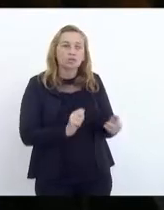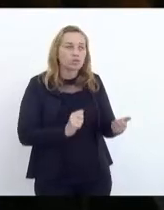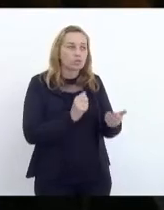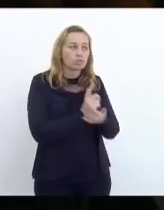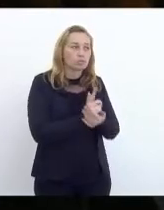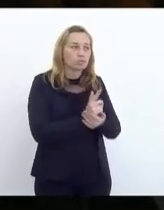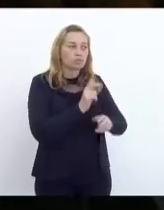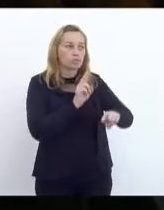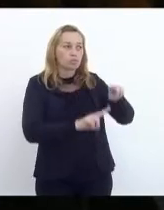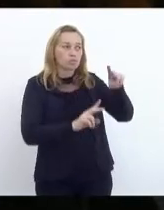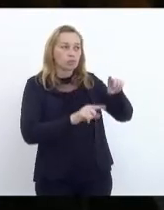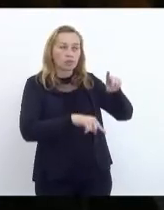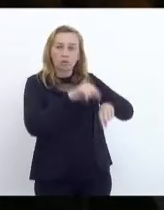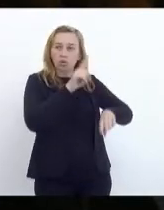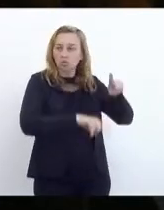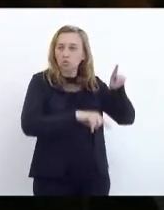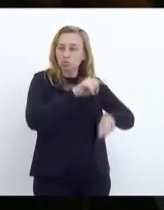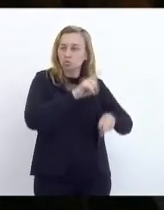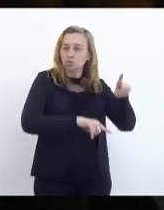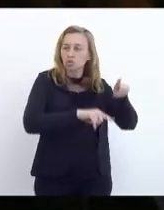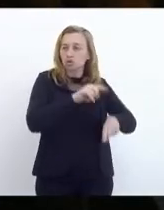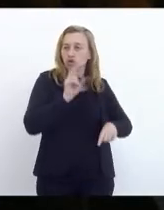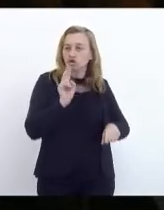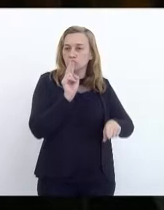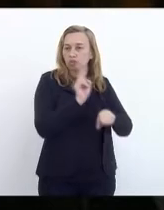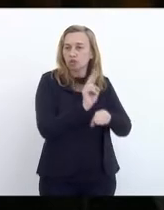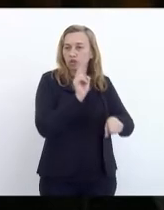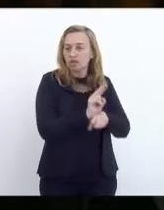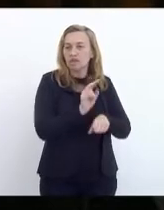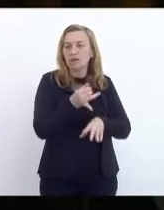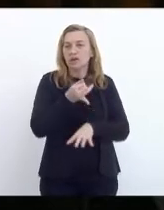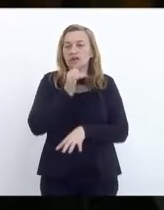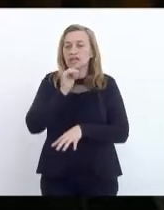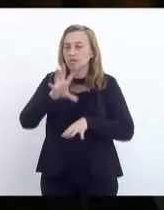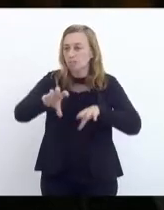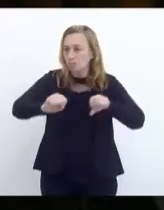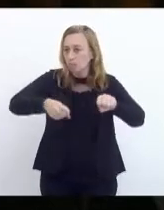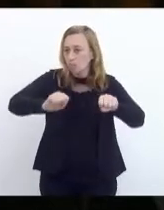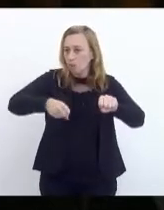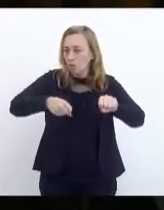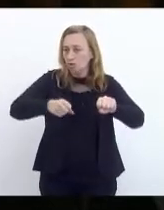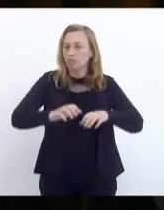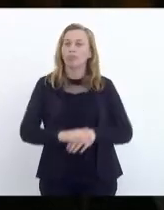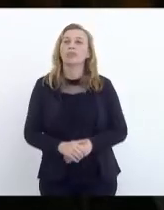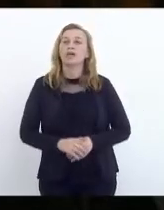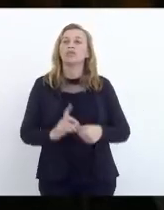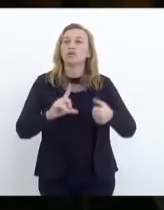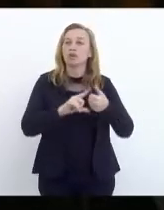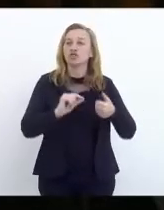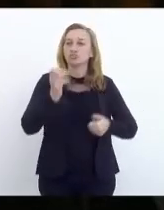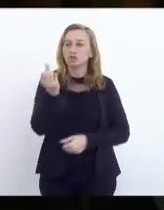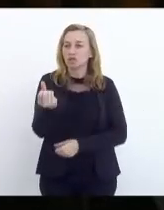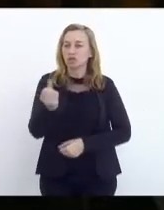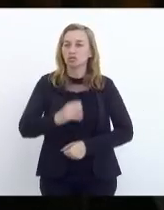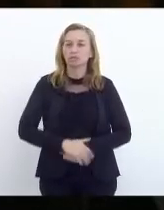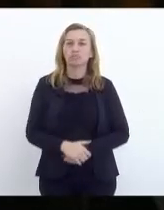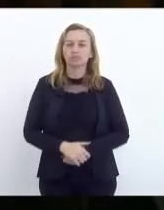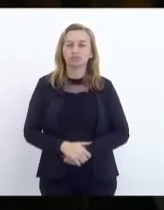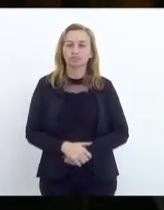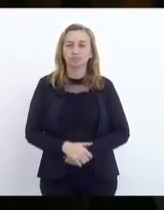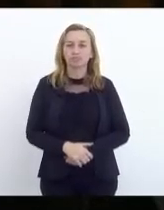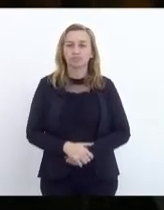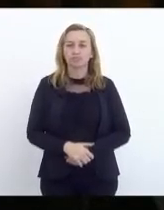individual, no caso específico aí das motos. E no artigo 6º, estamos